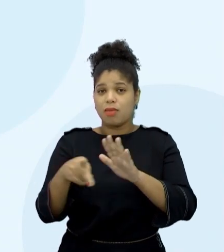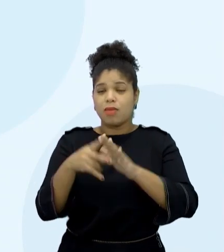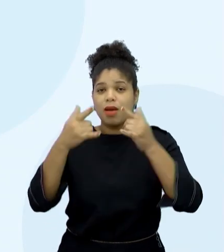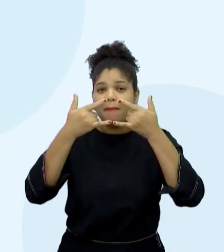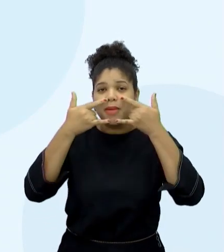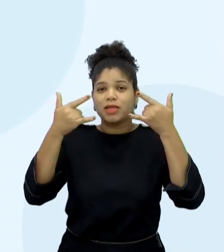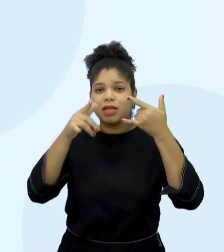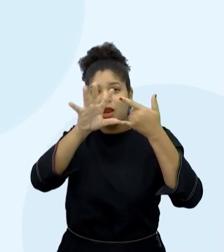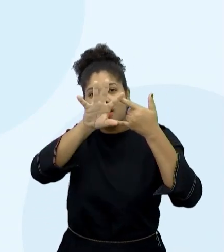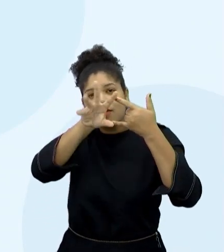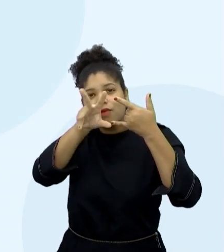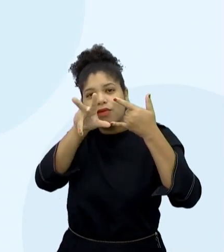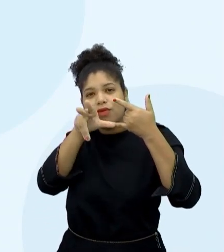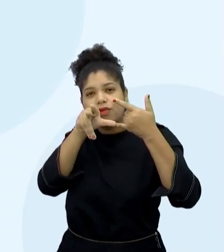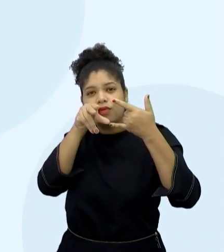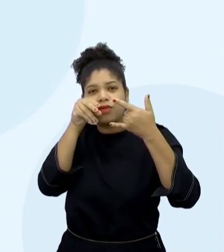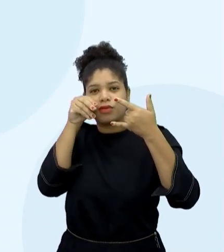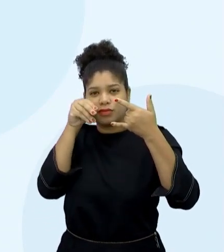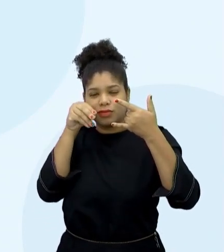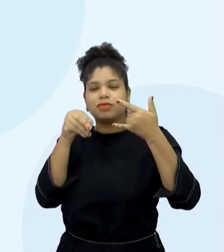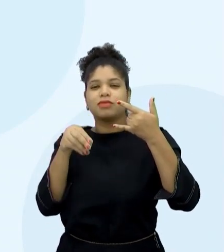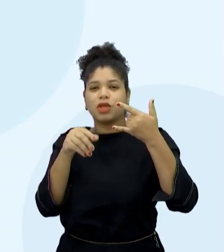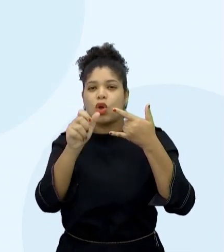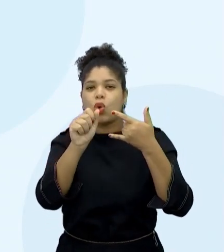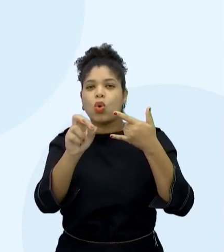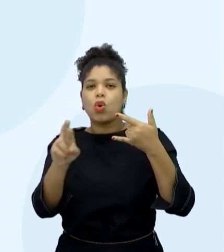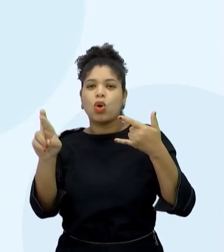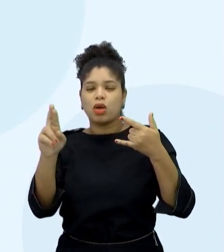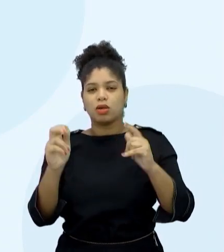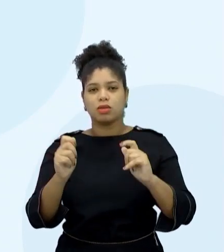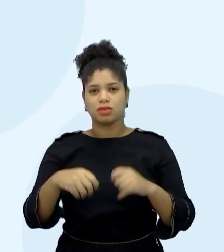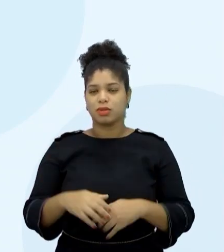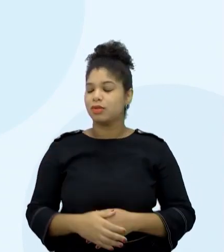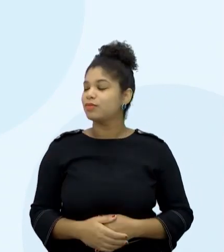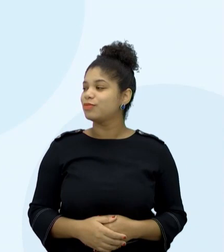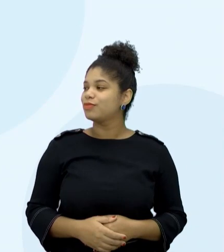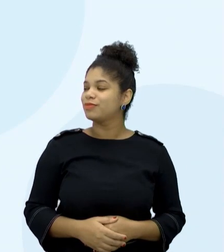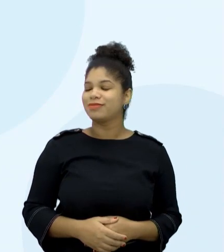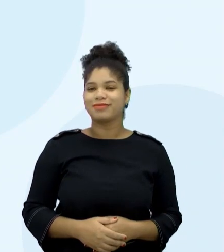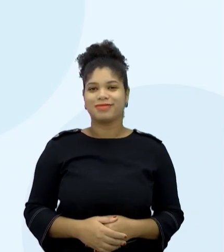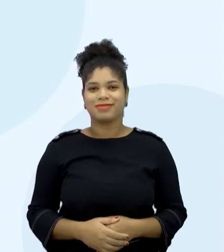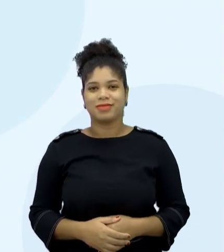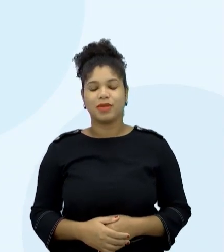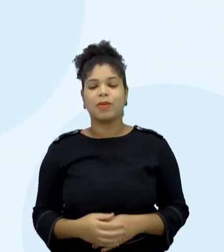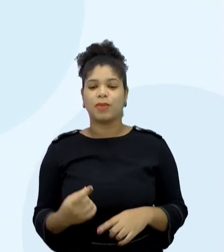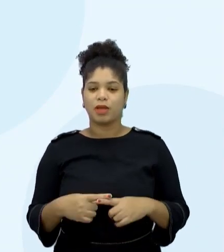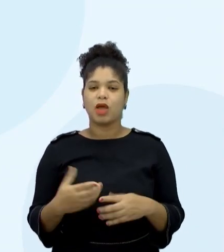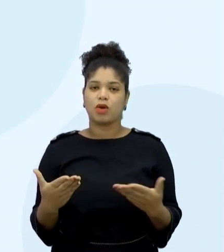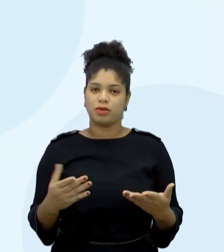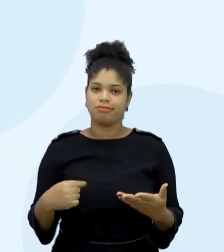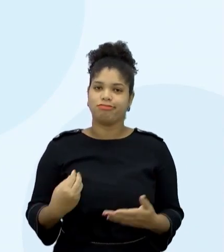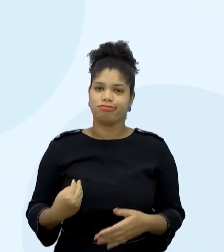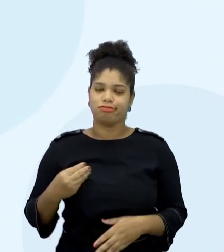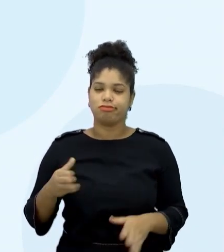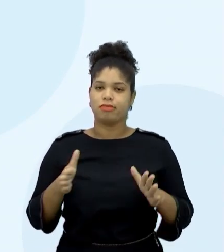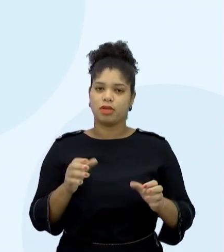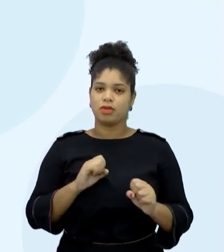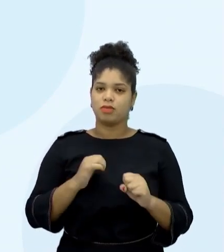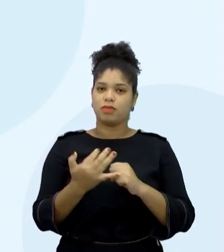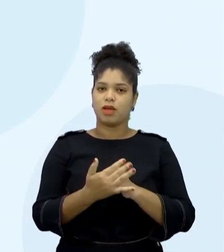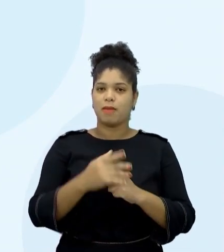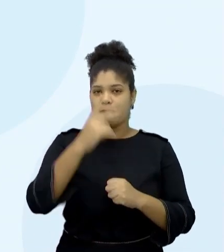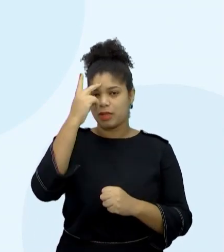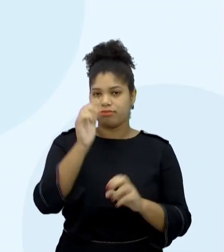aí a situação que a gente ainda vivencia e ainda se estende mais um pouco, a máscara tem